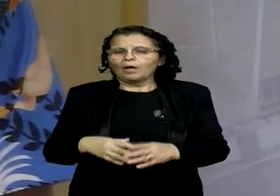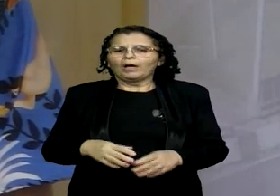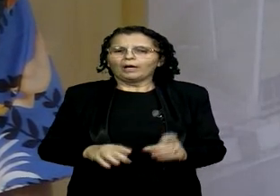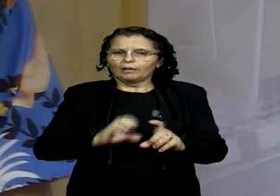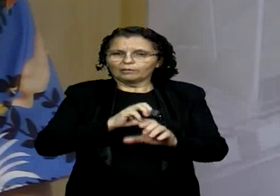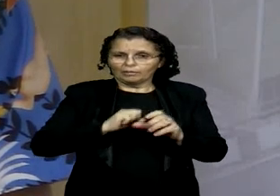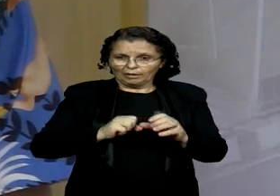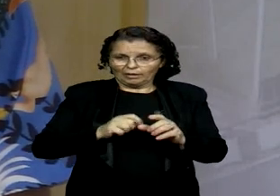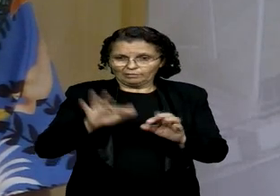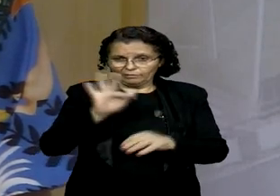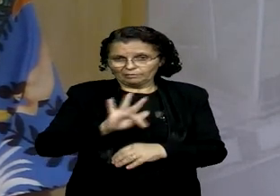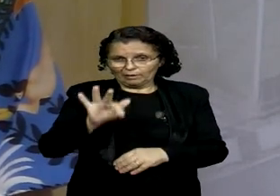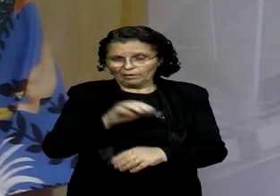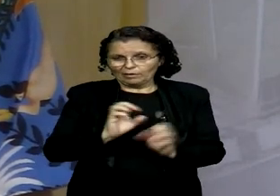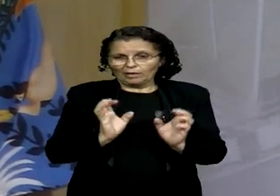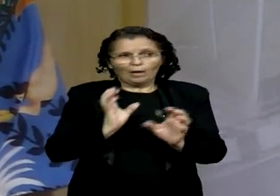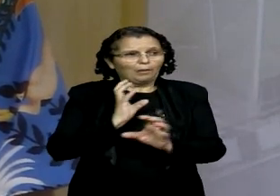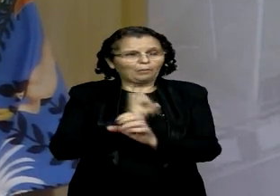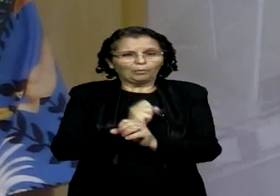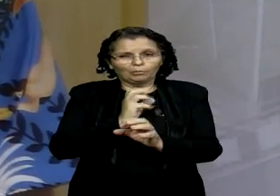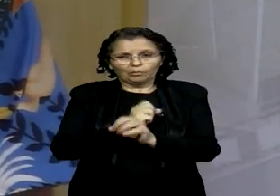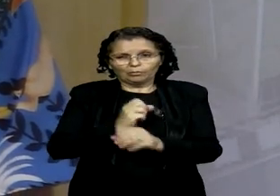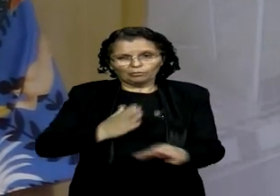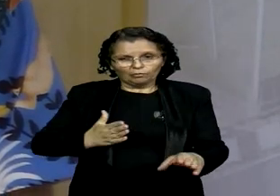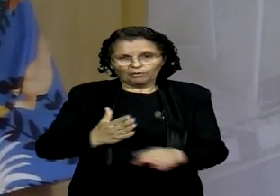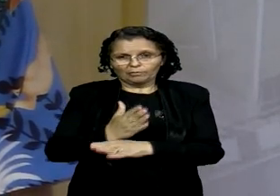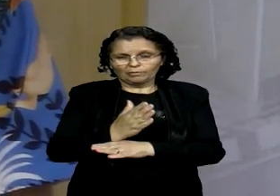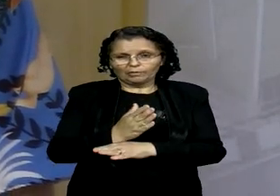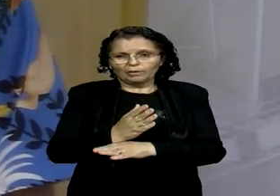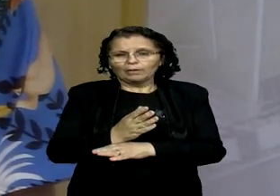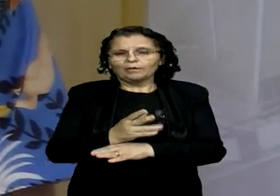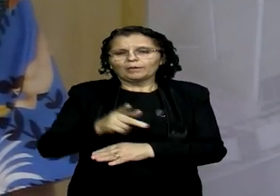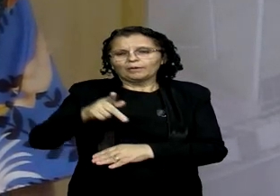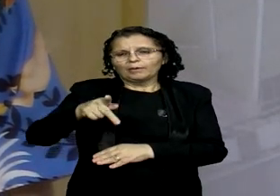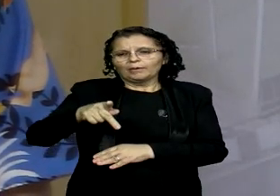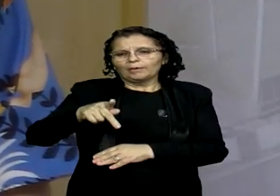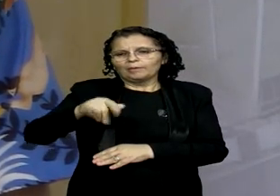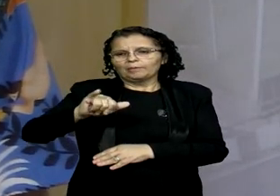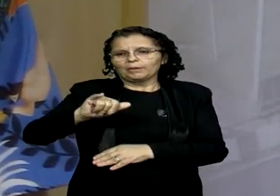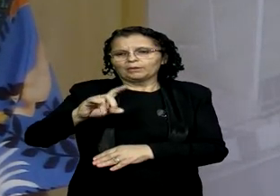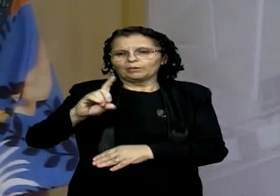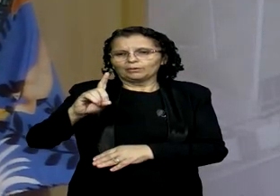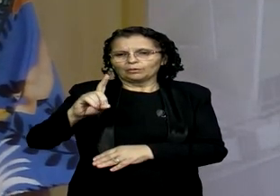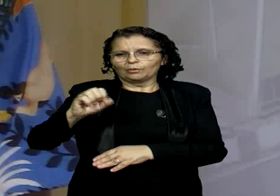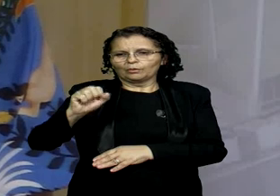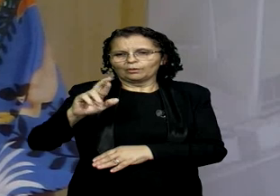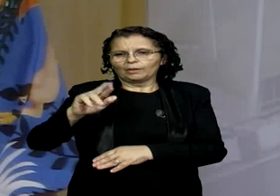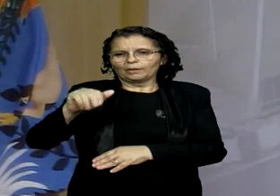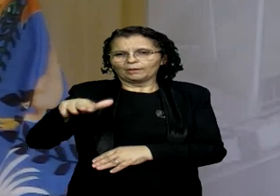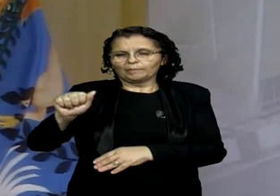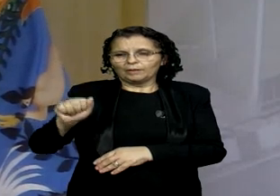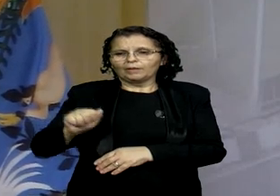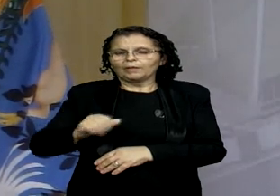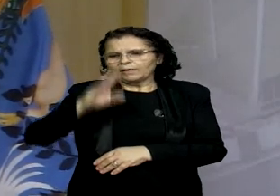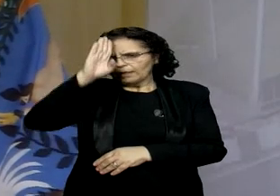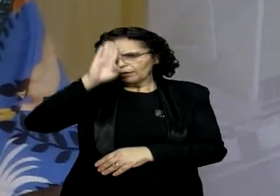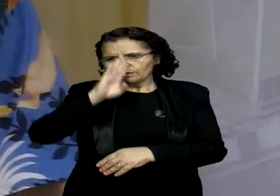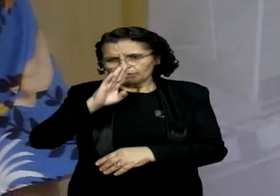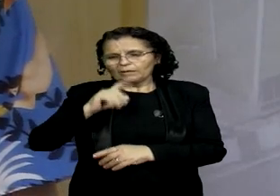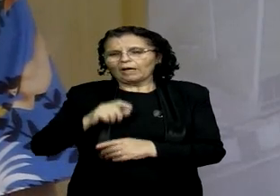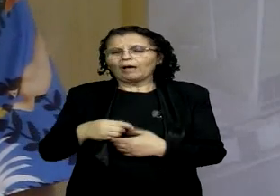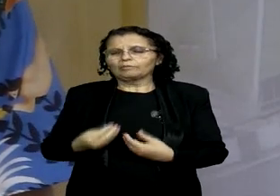social pela PUC São Paulo, por meio do programa Pindorama, que oferece ensino gratuito aos jovens indígenas de